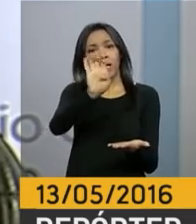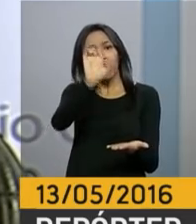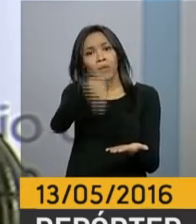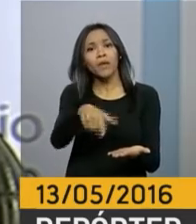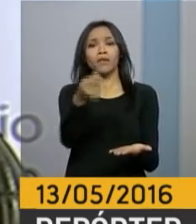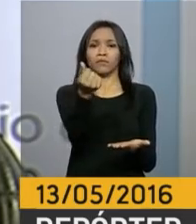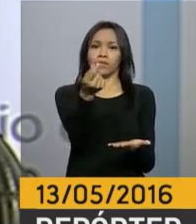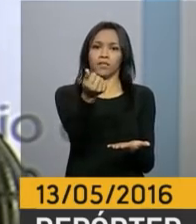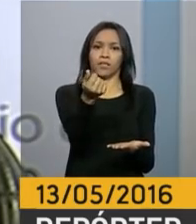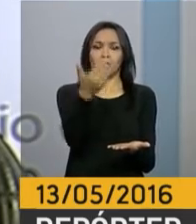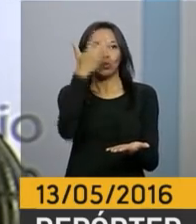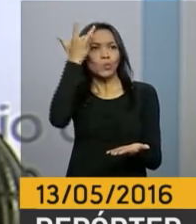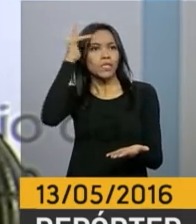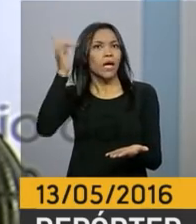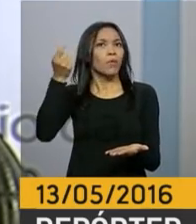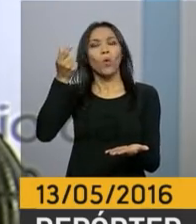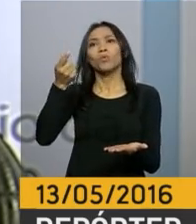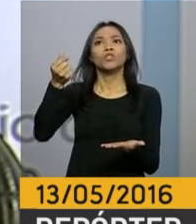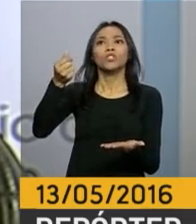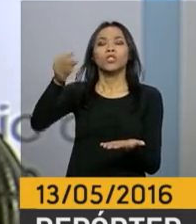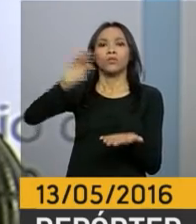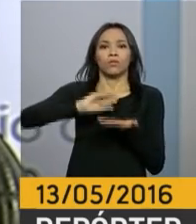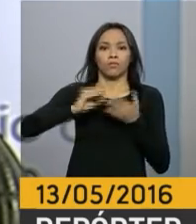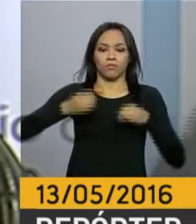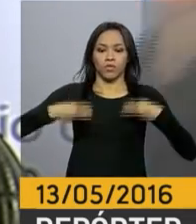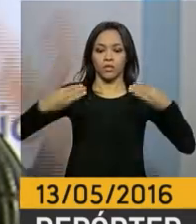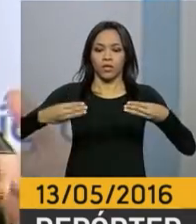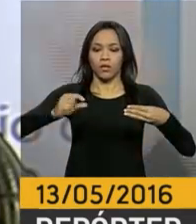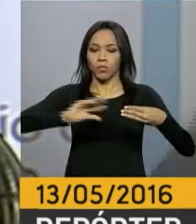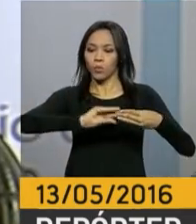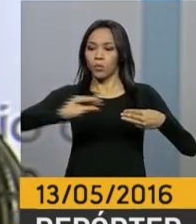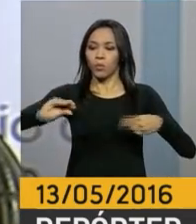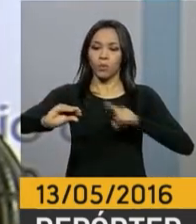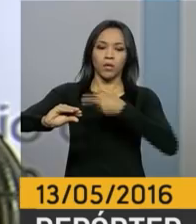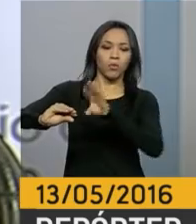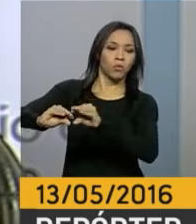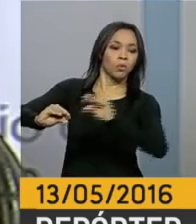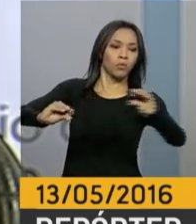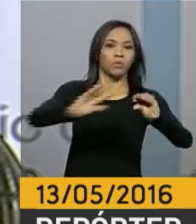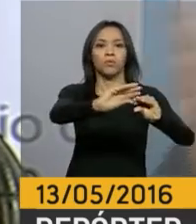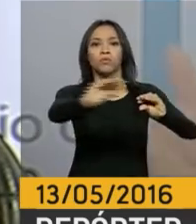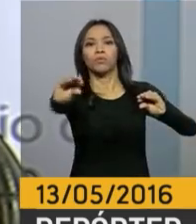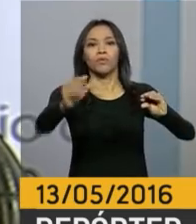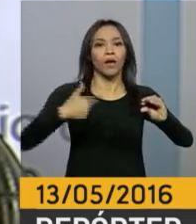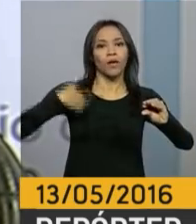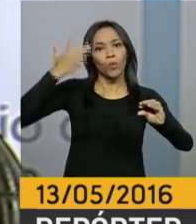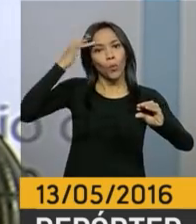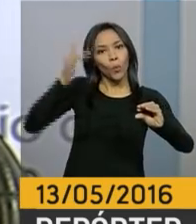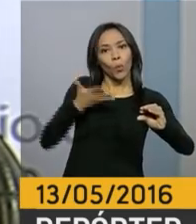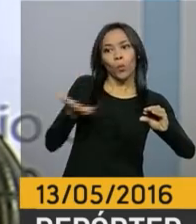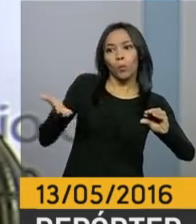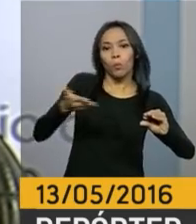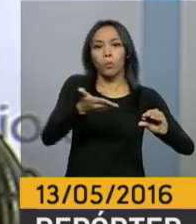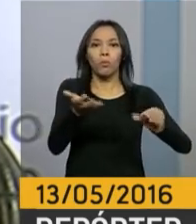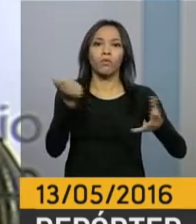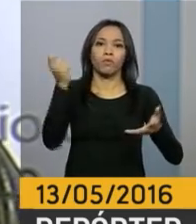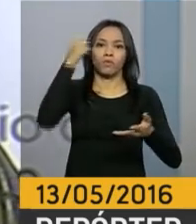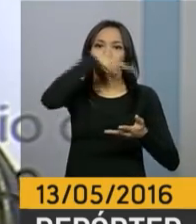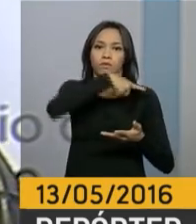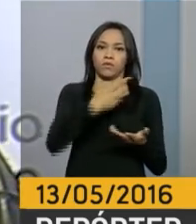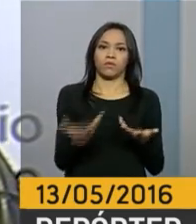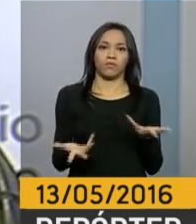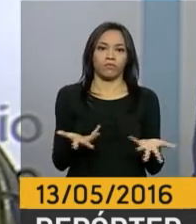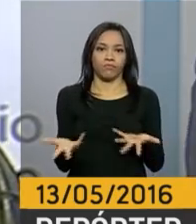os recursos para que aquela unidade possa funcionar mas aí vamos avaliar porque é que demos